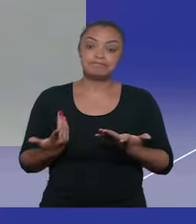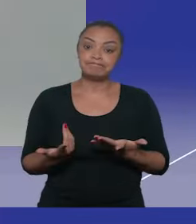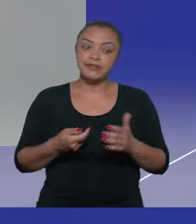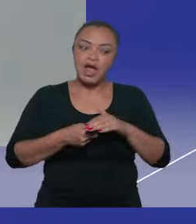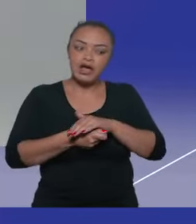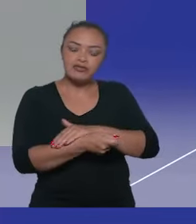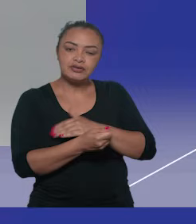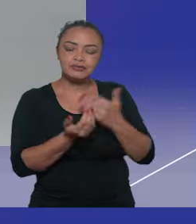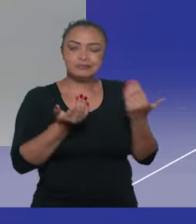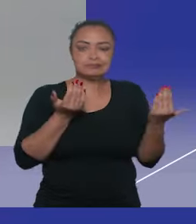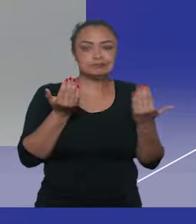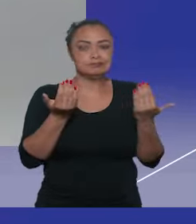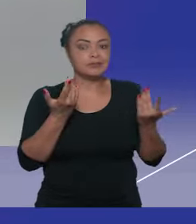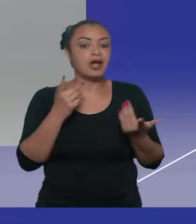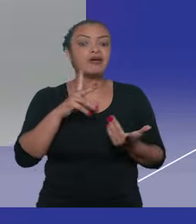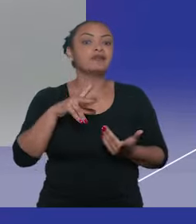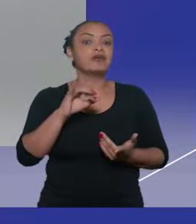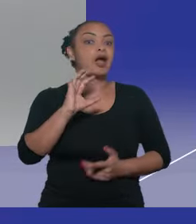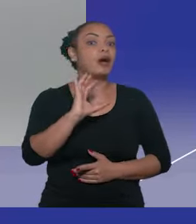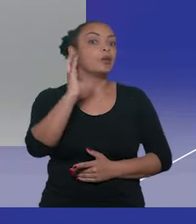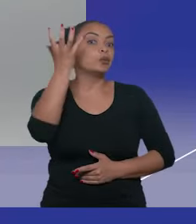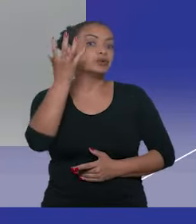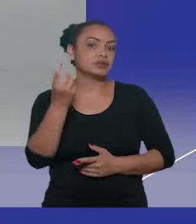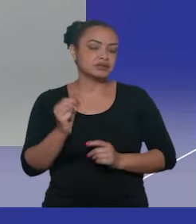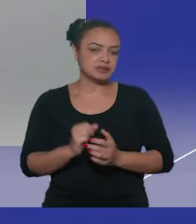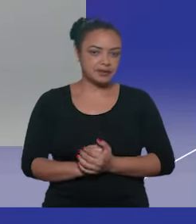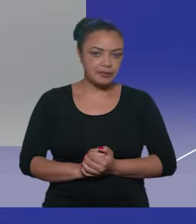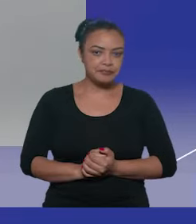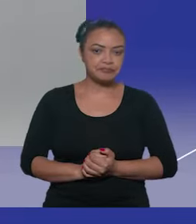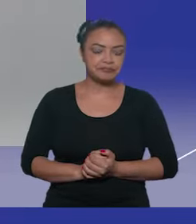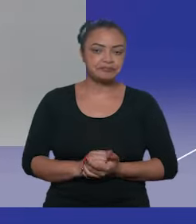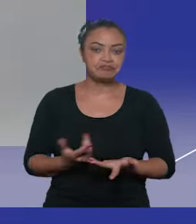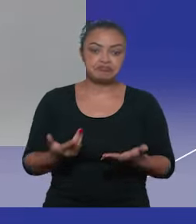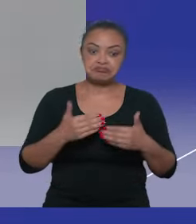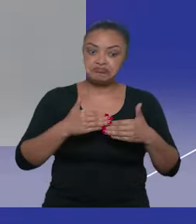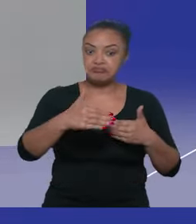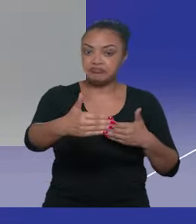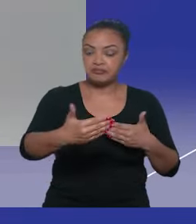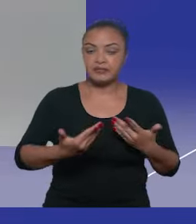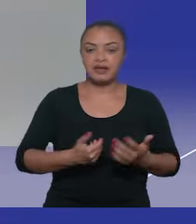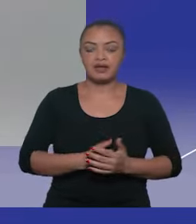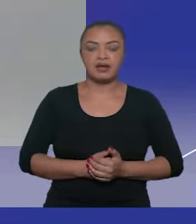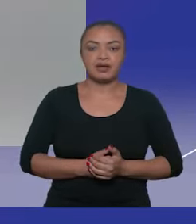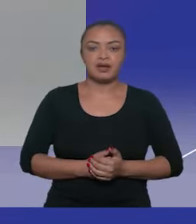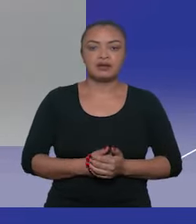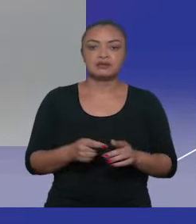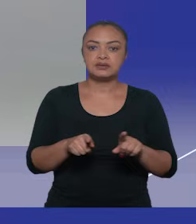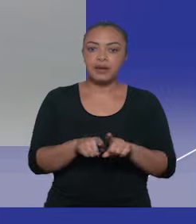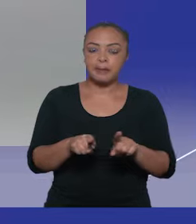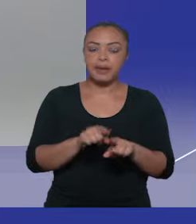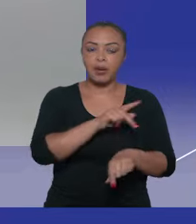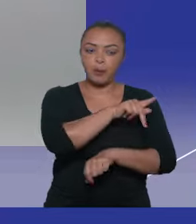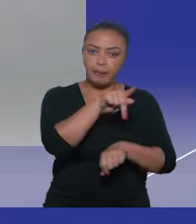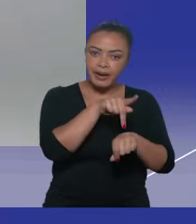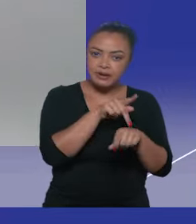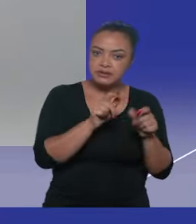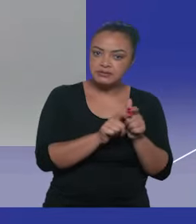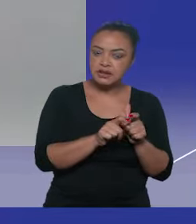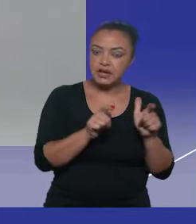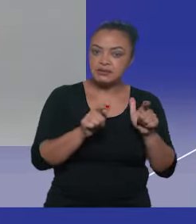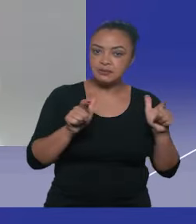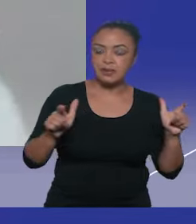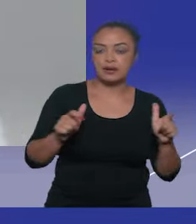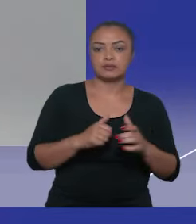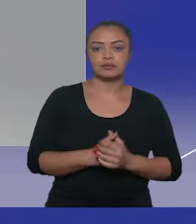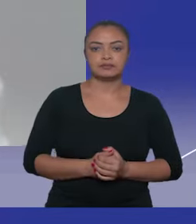muito grande. O que, que vai acontecer, né, daqui para frente institucionalmente, com o crescimento do país e